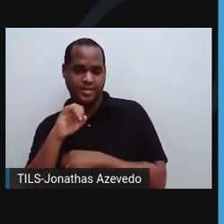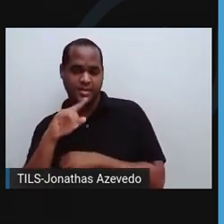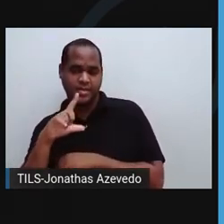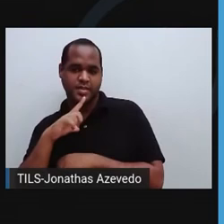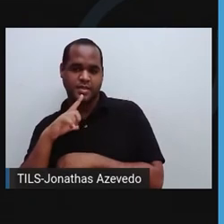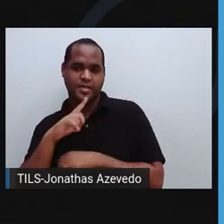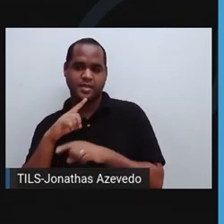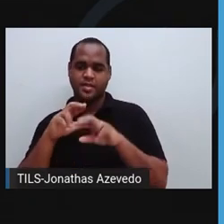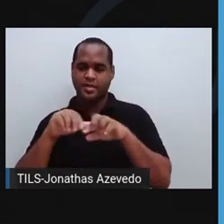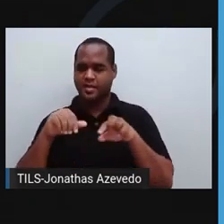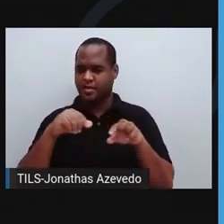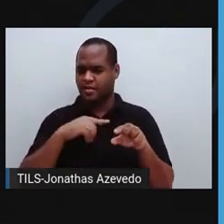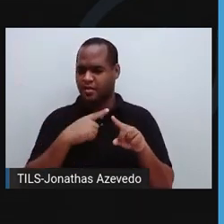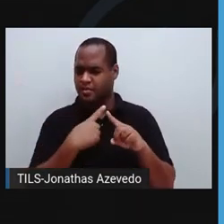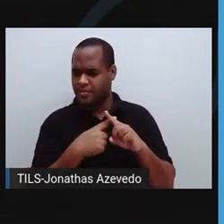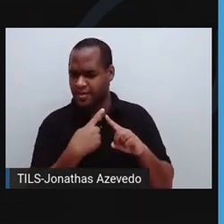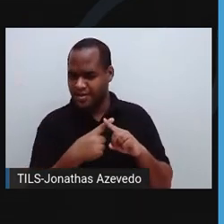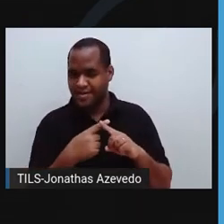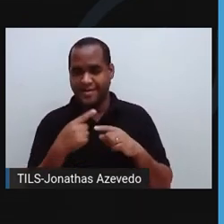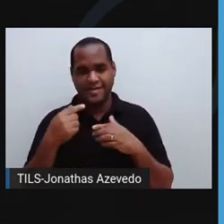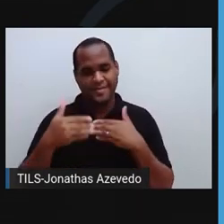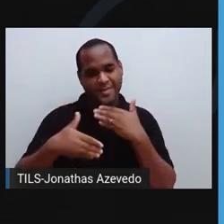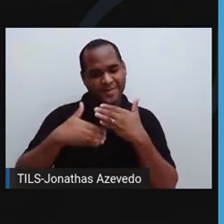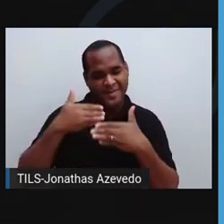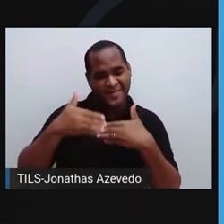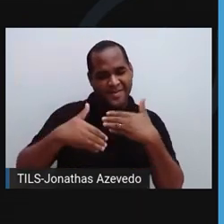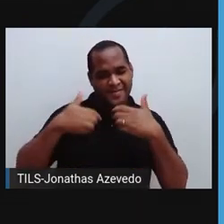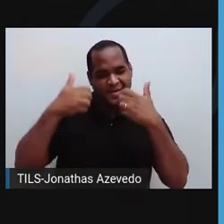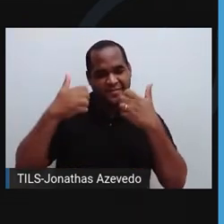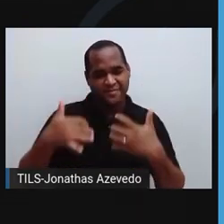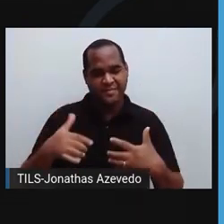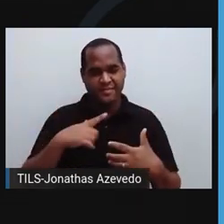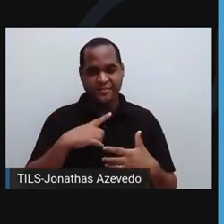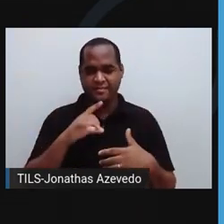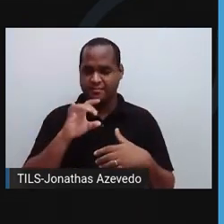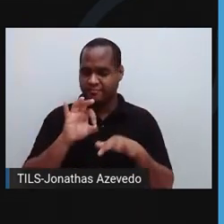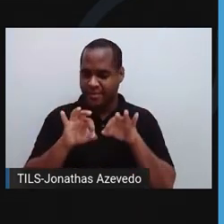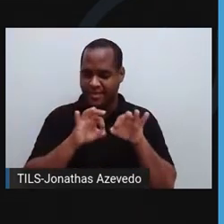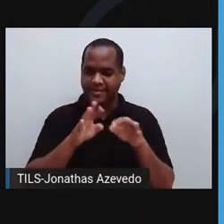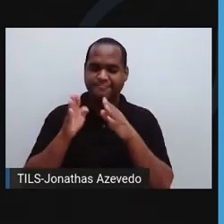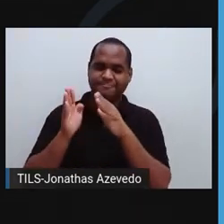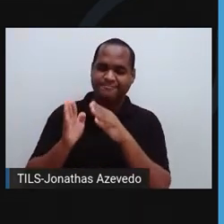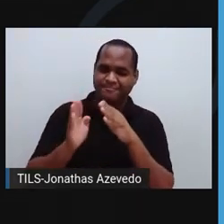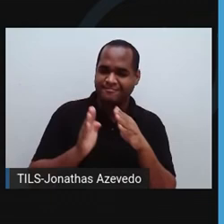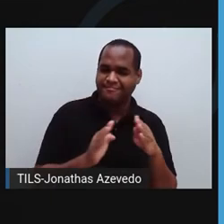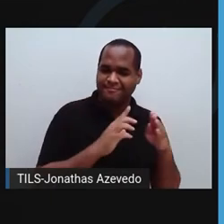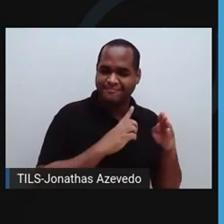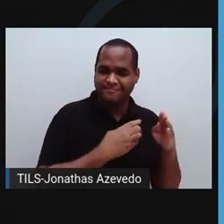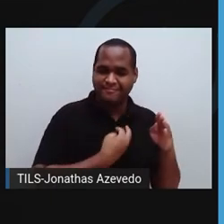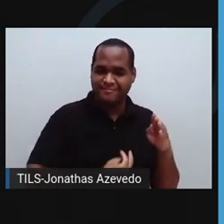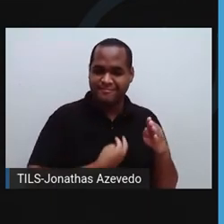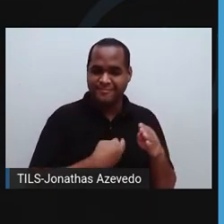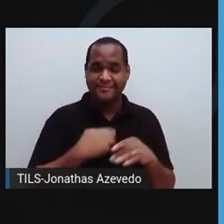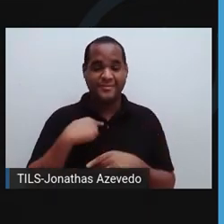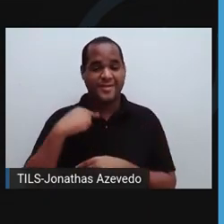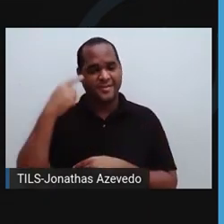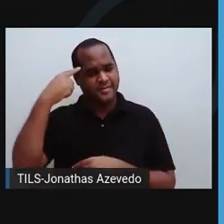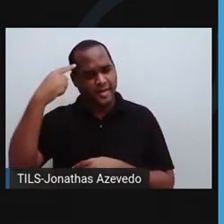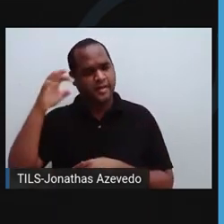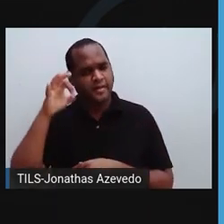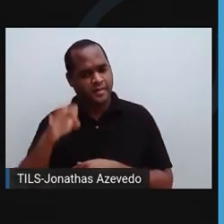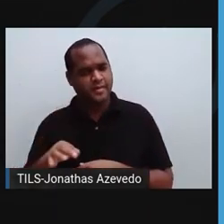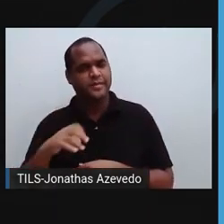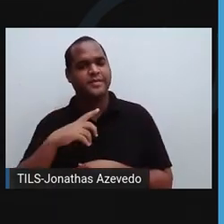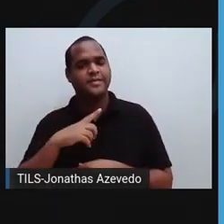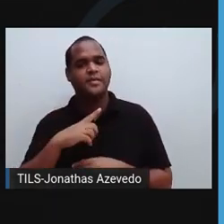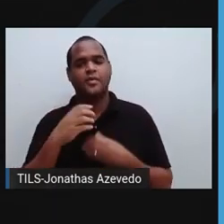Por quê? Com o passar dos níveis, cada etapa dessa da cadeia alimentar, cada ser desse está num nível, chama de